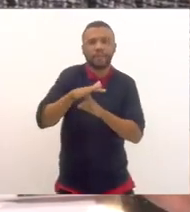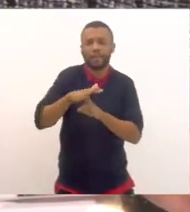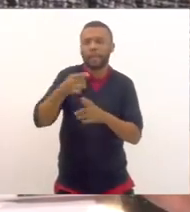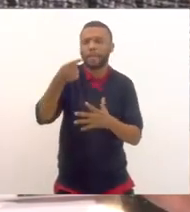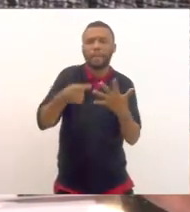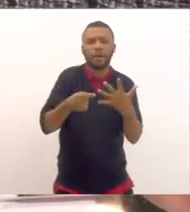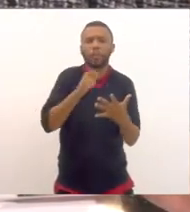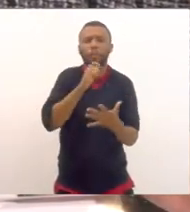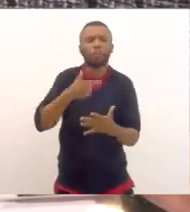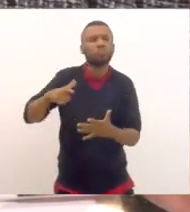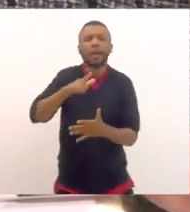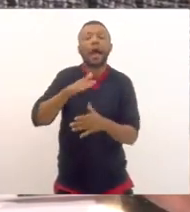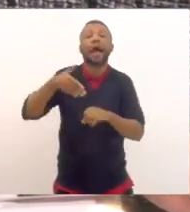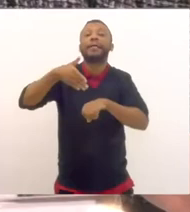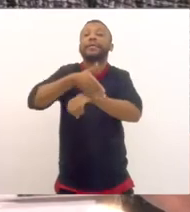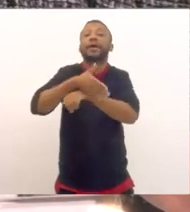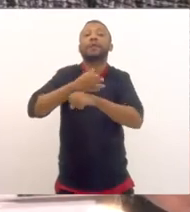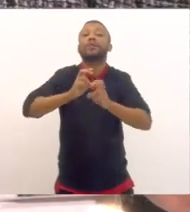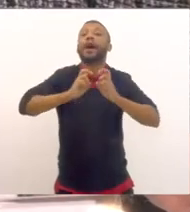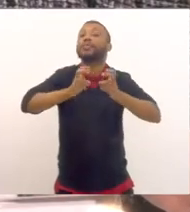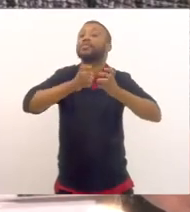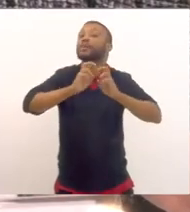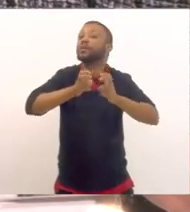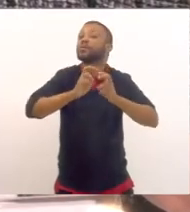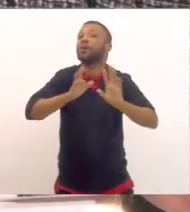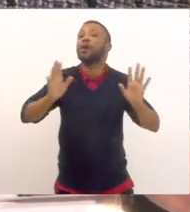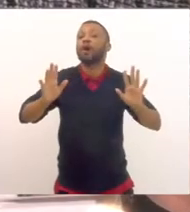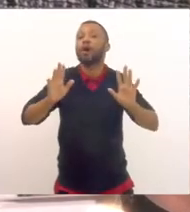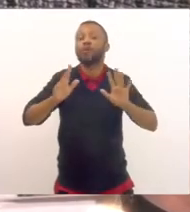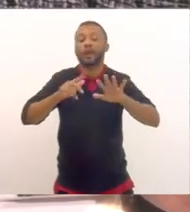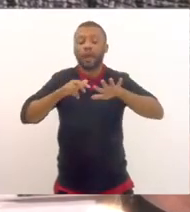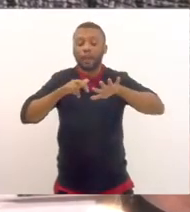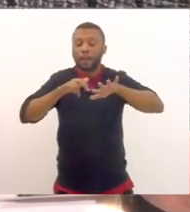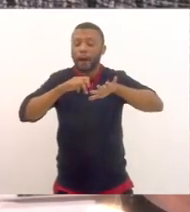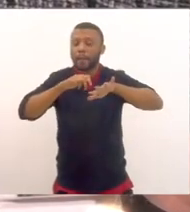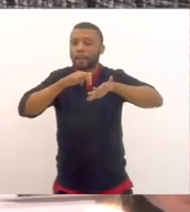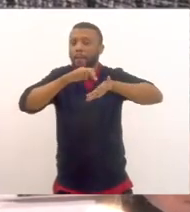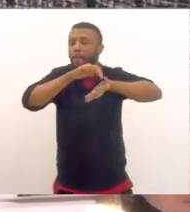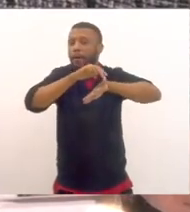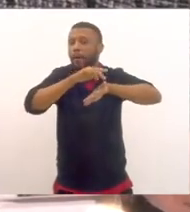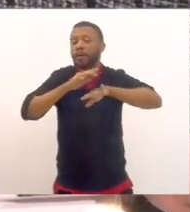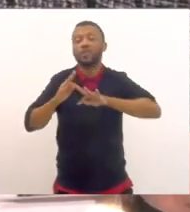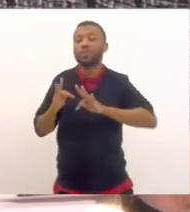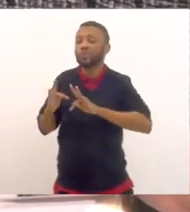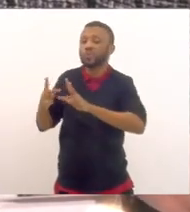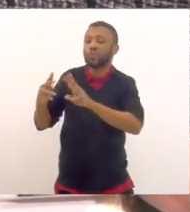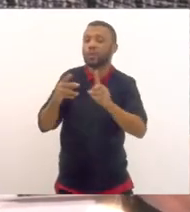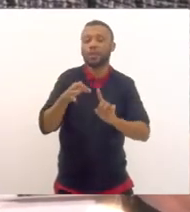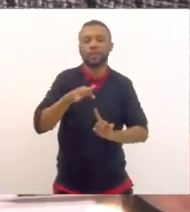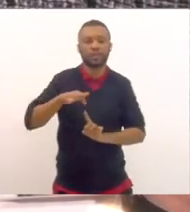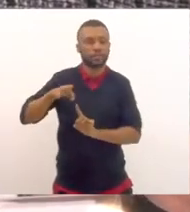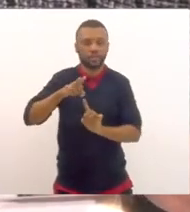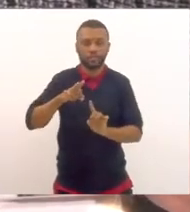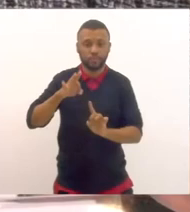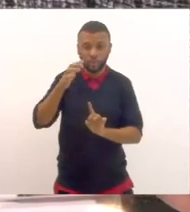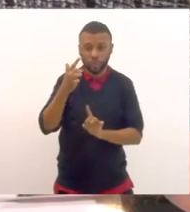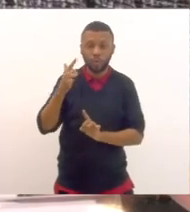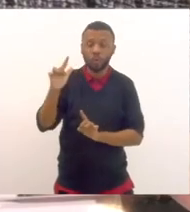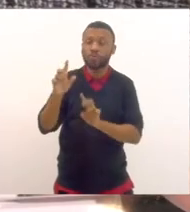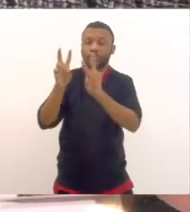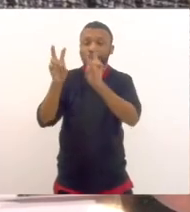tem acesso às estações que é tudo escadaria Então essa é uma outra